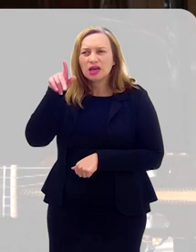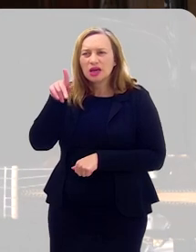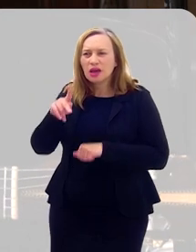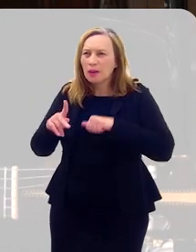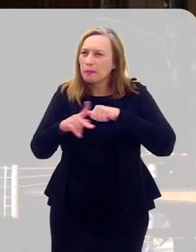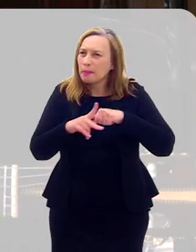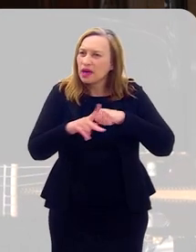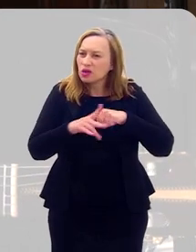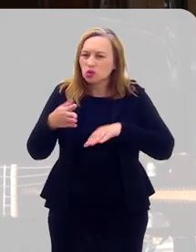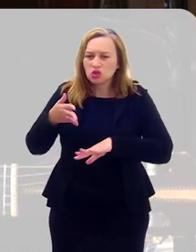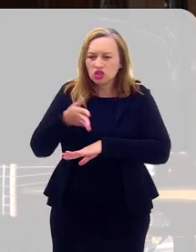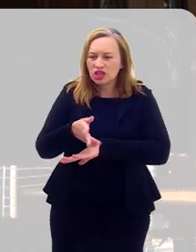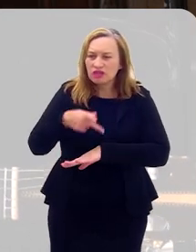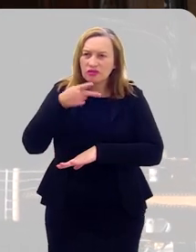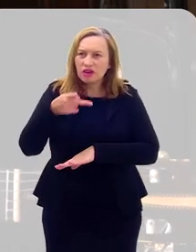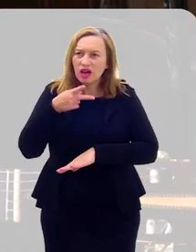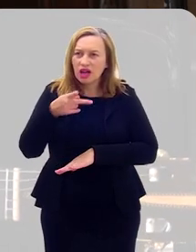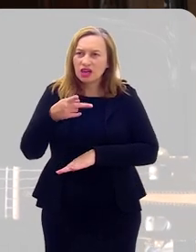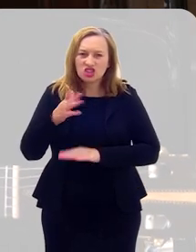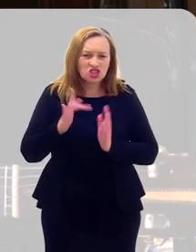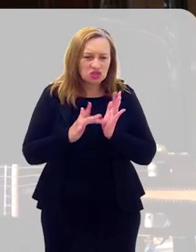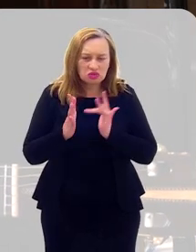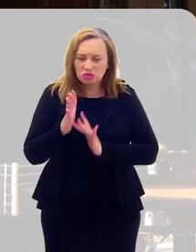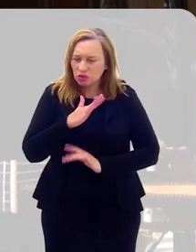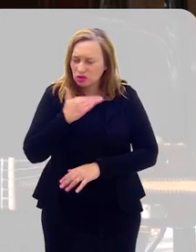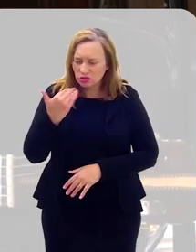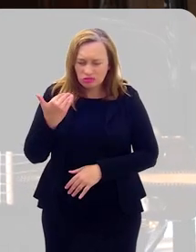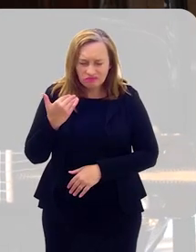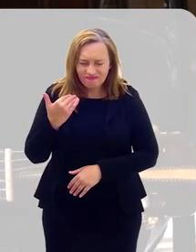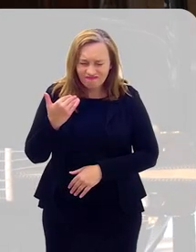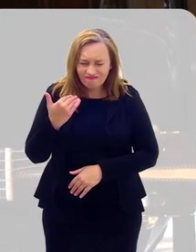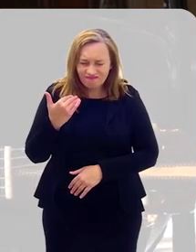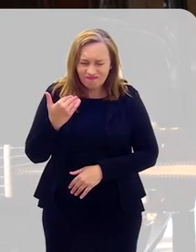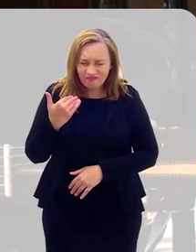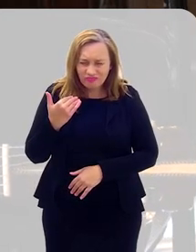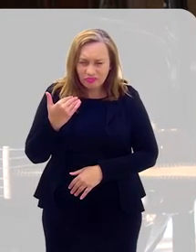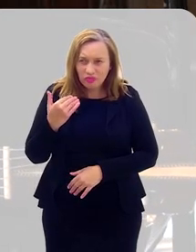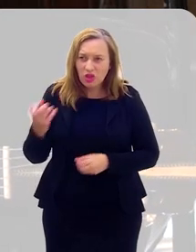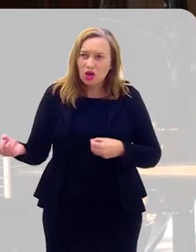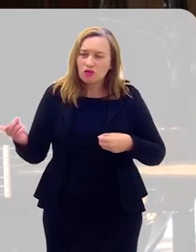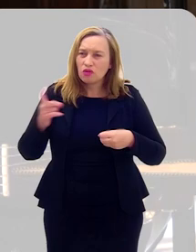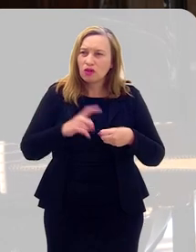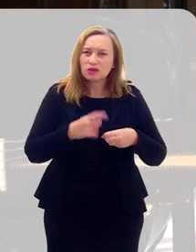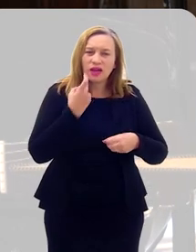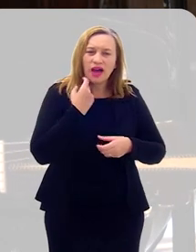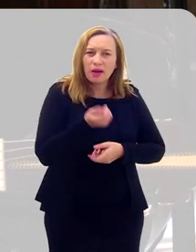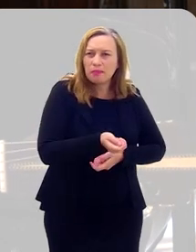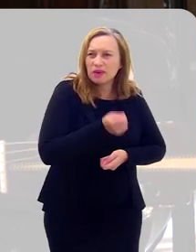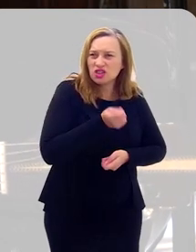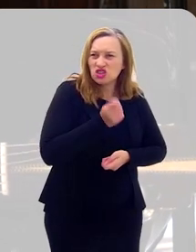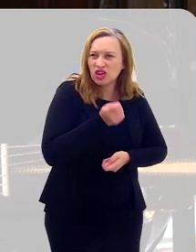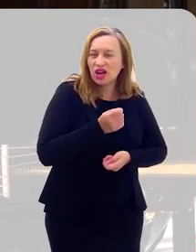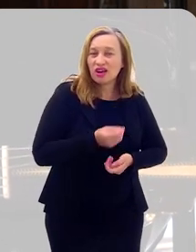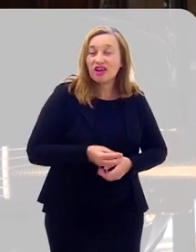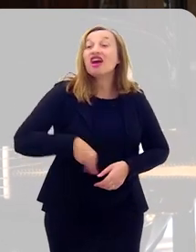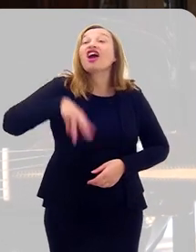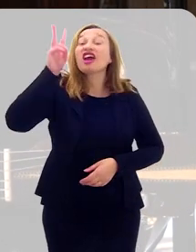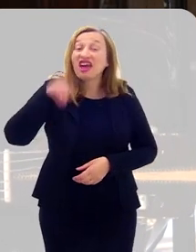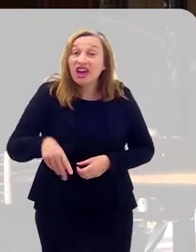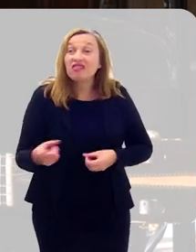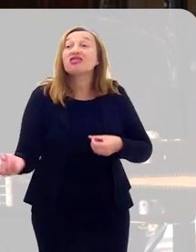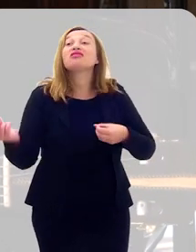que Pedro chega e fala assim, Jesus morreu. Só quer saber de uma coisa? Vou voltar a pescar.